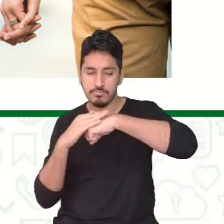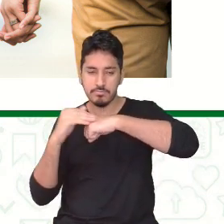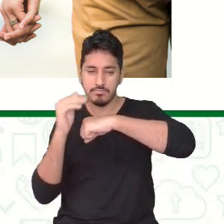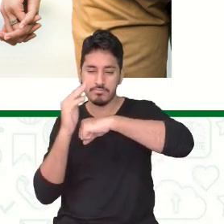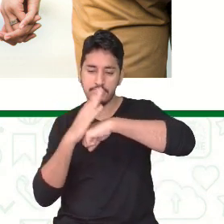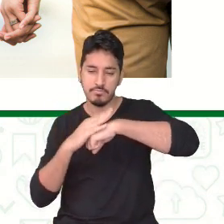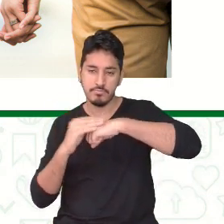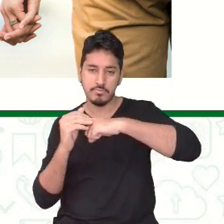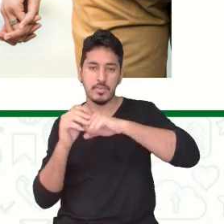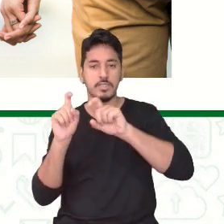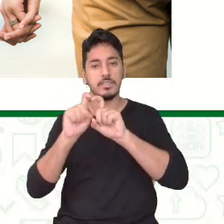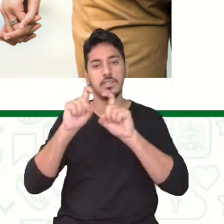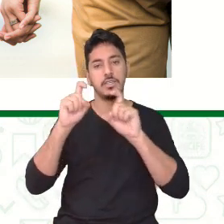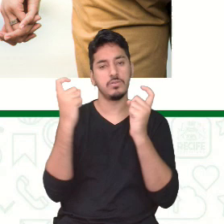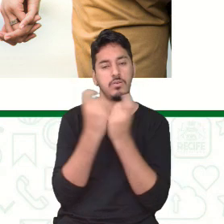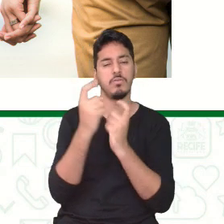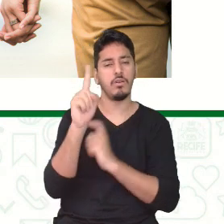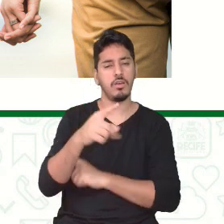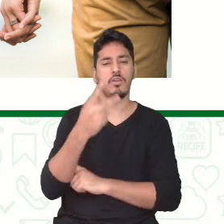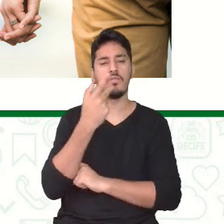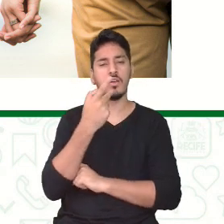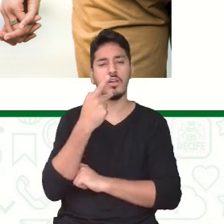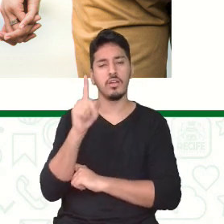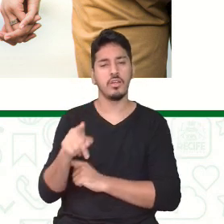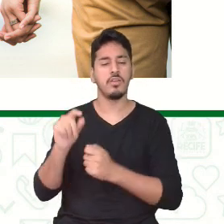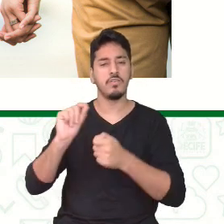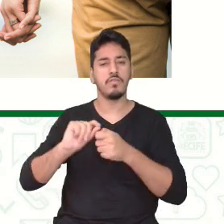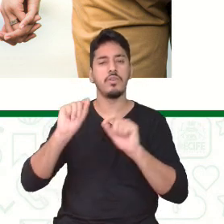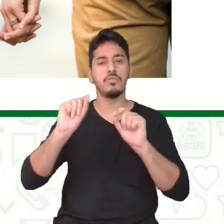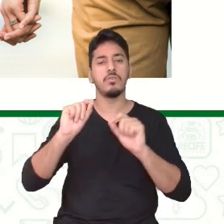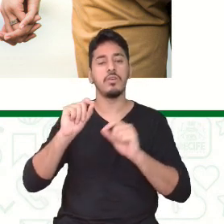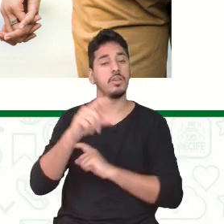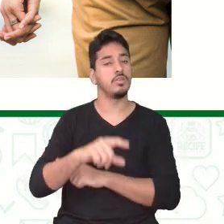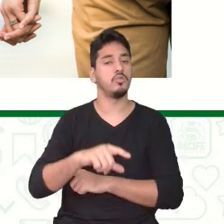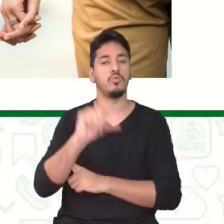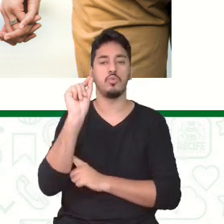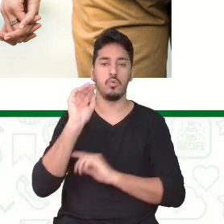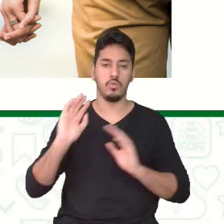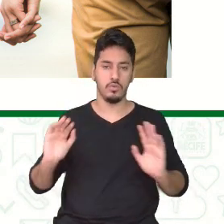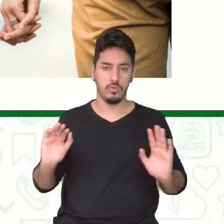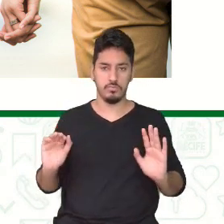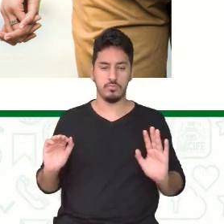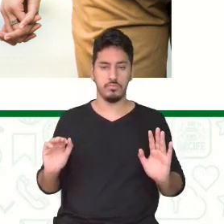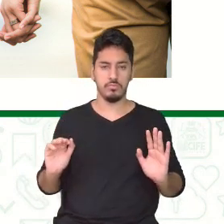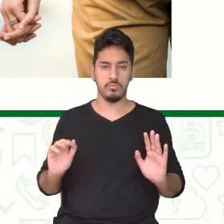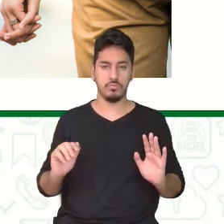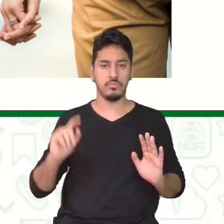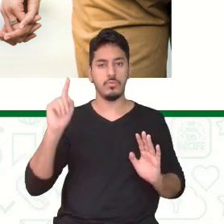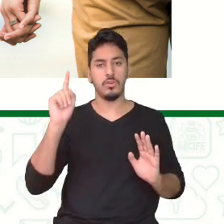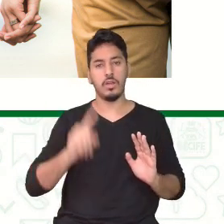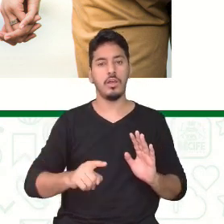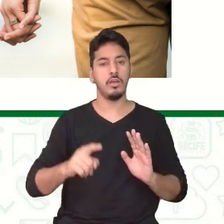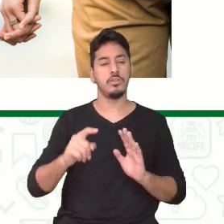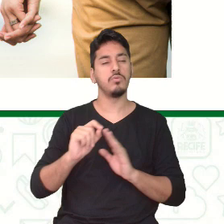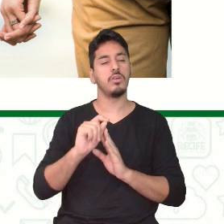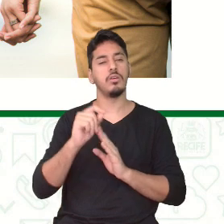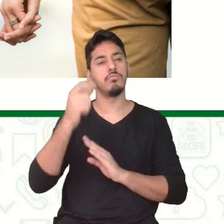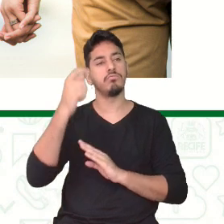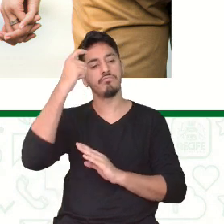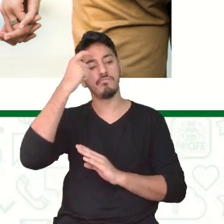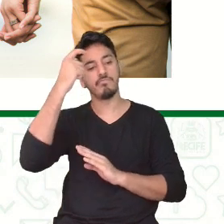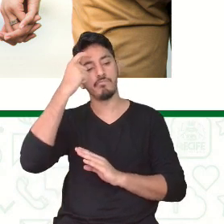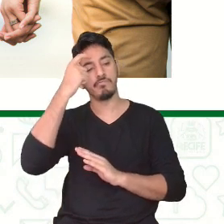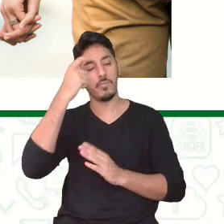afetuosa, sexual, é falar que ela é feita a partir de escolhas, é falar que ela é feita a partir de consenso. As pessoas